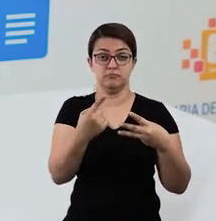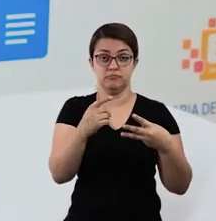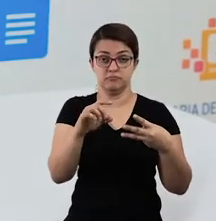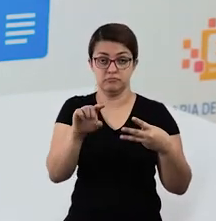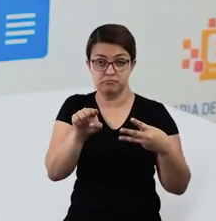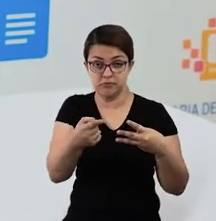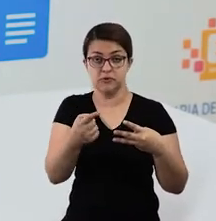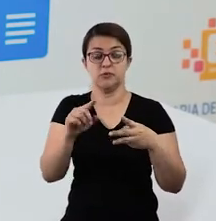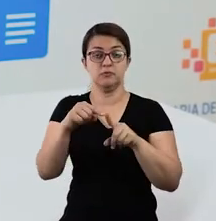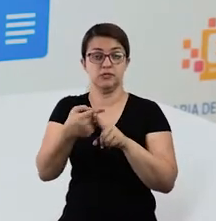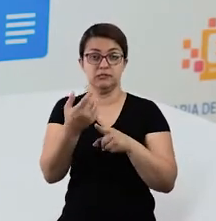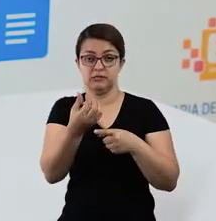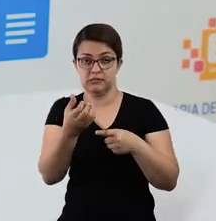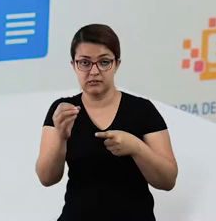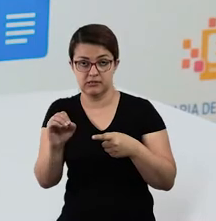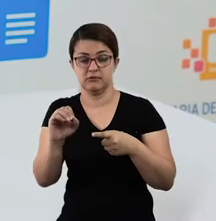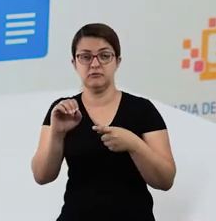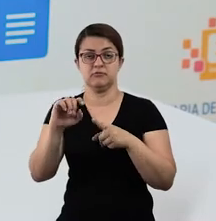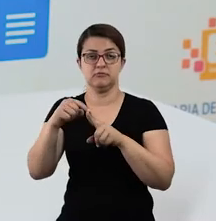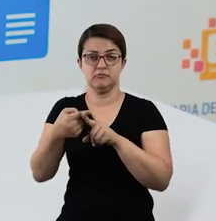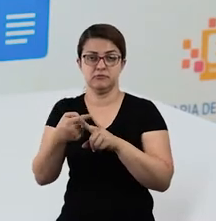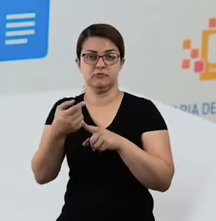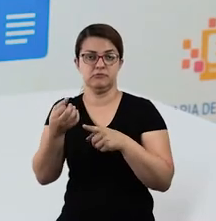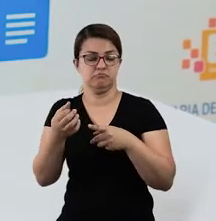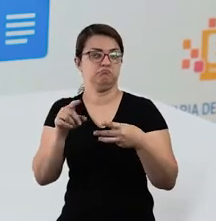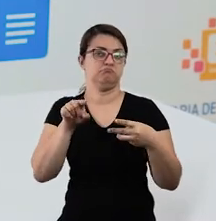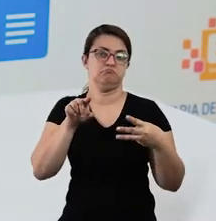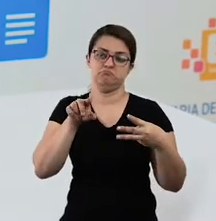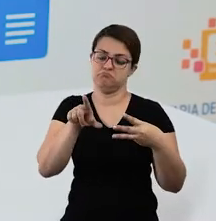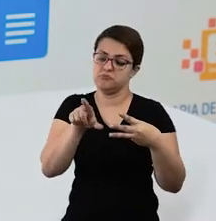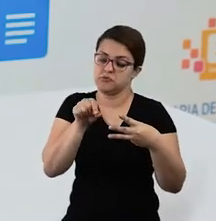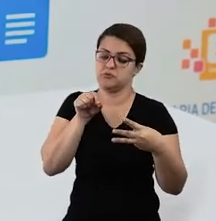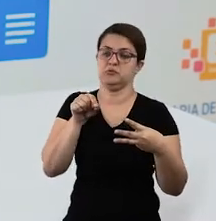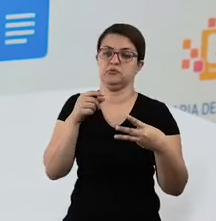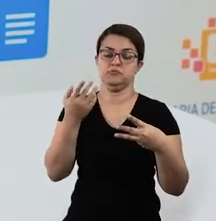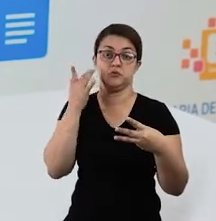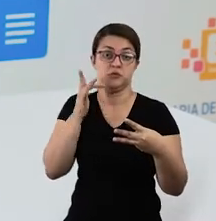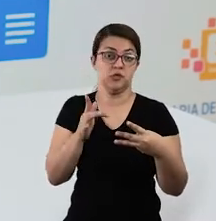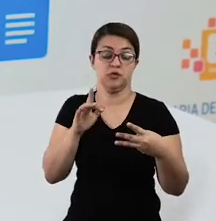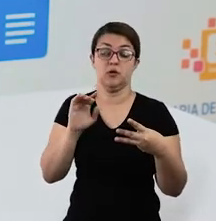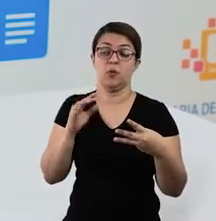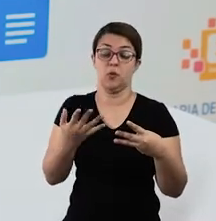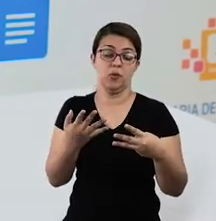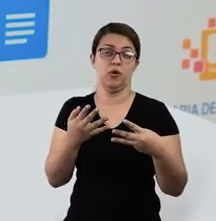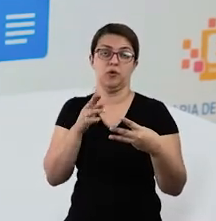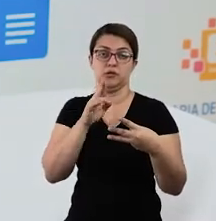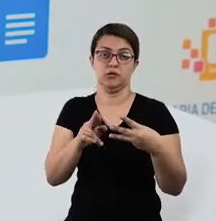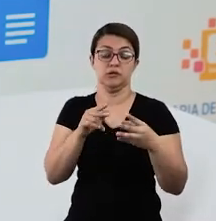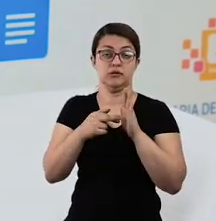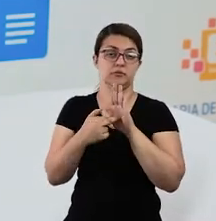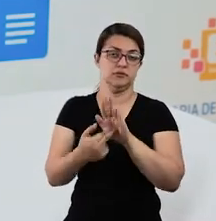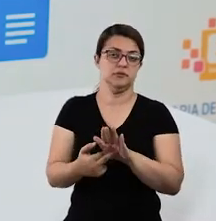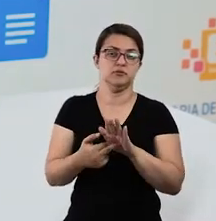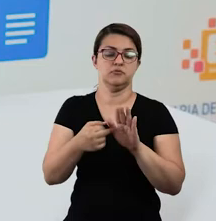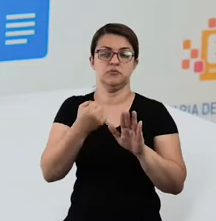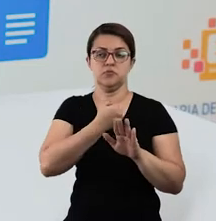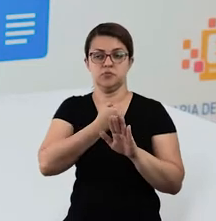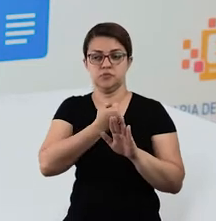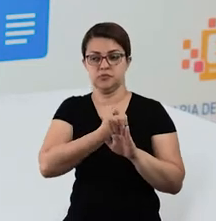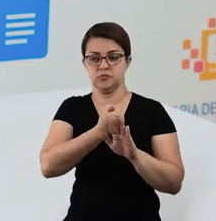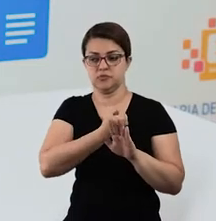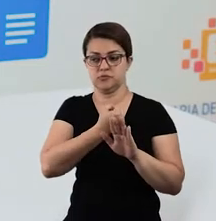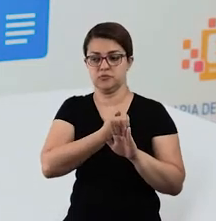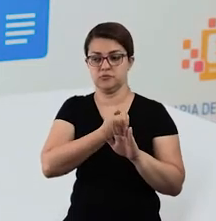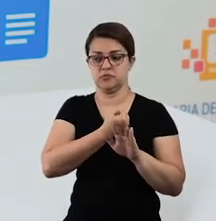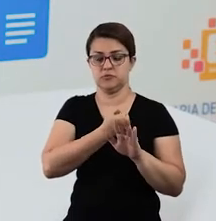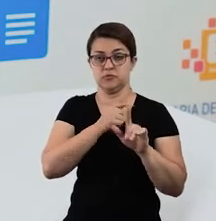mais 600 mais 30 mais 5? Não sei. Você vai marcar o X na alternativa que representa